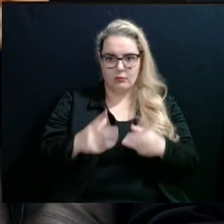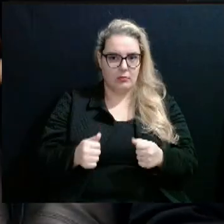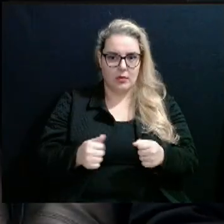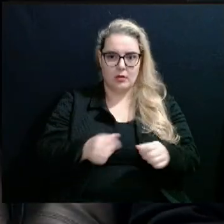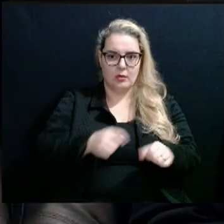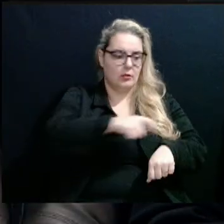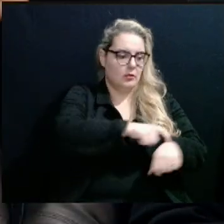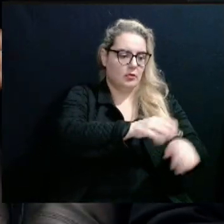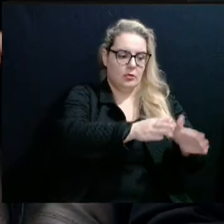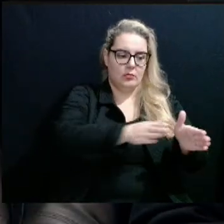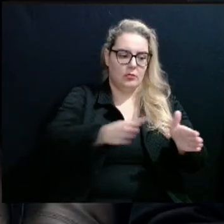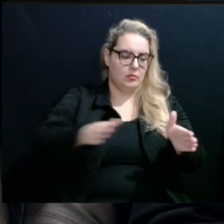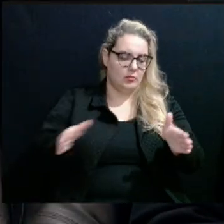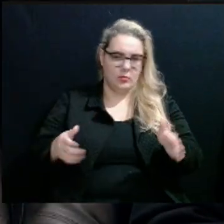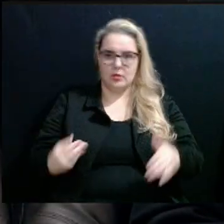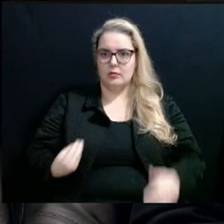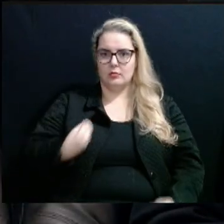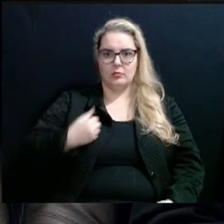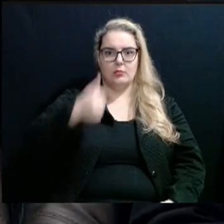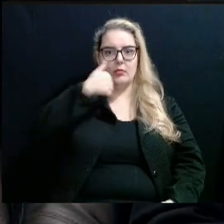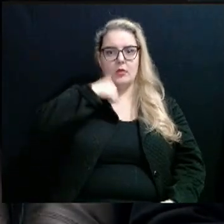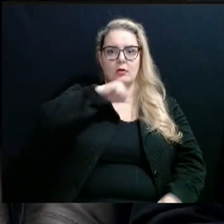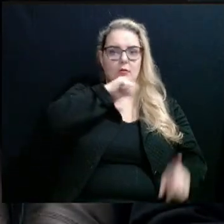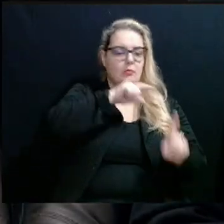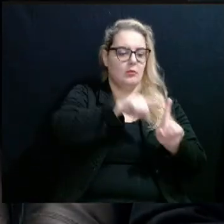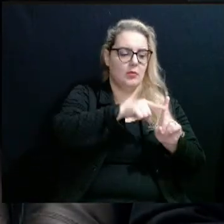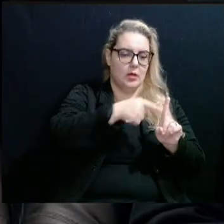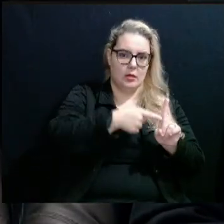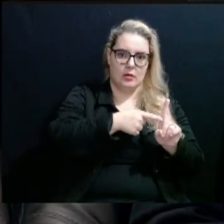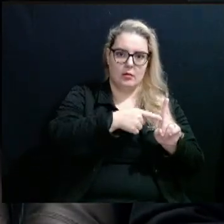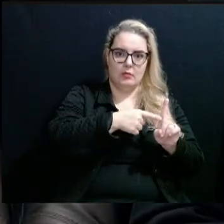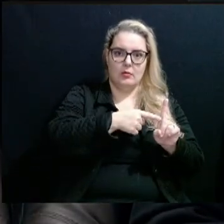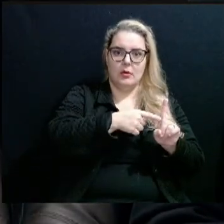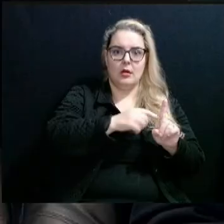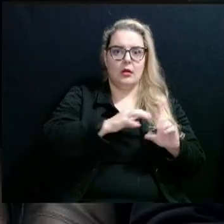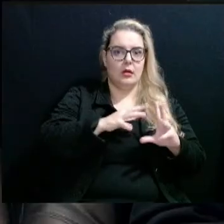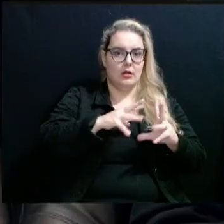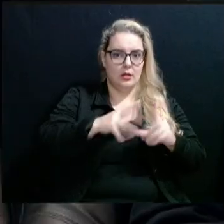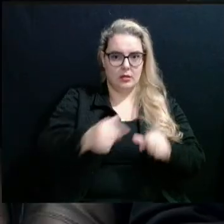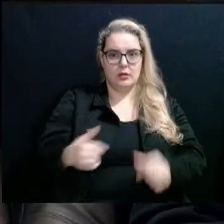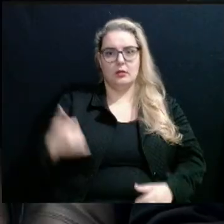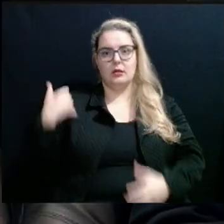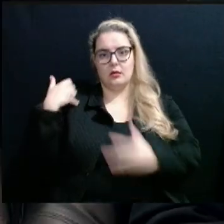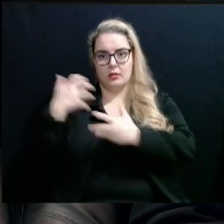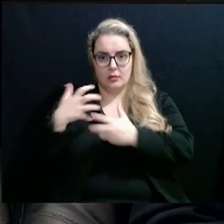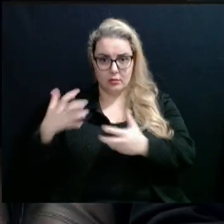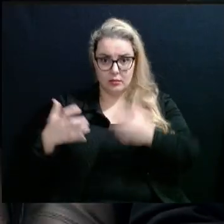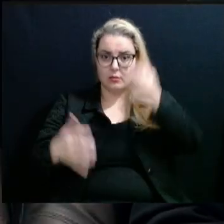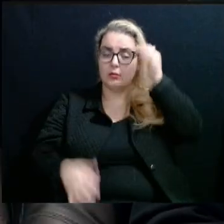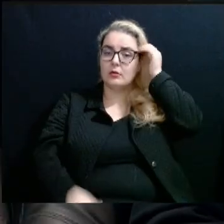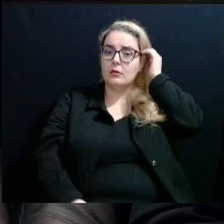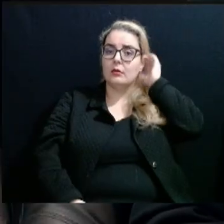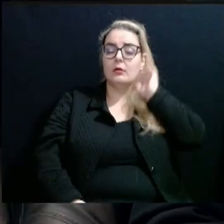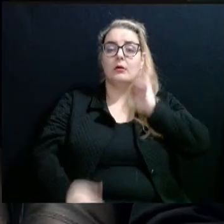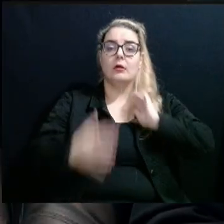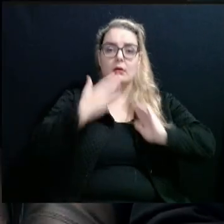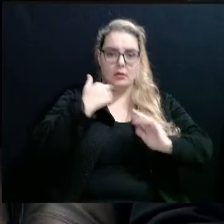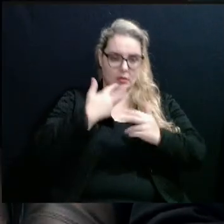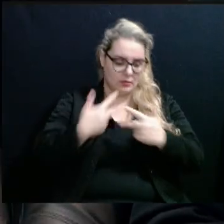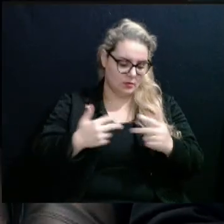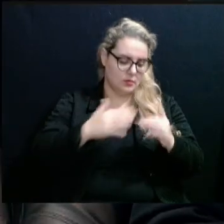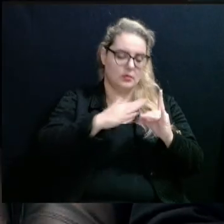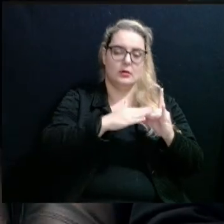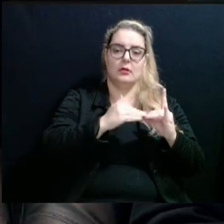está gestando um bebezinho, todas as fases da vida, até um idoso. A alimentação vegetariana, ela é considerada segura quando